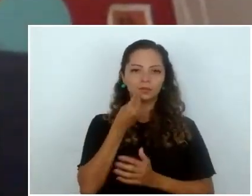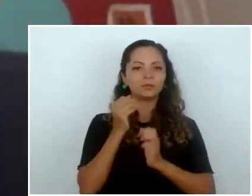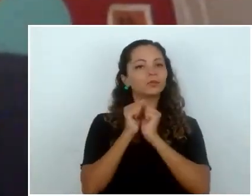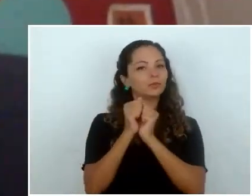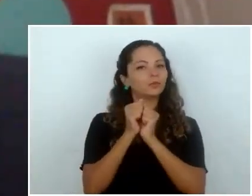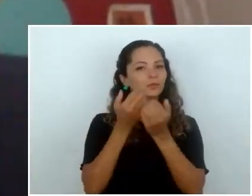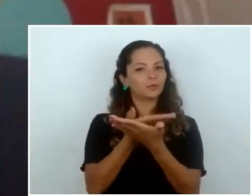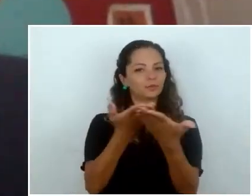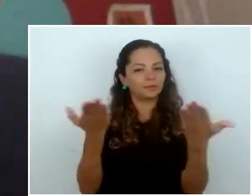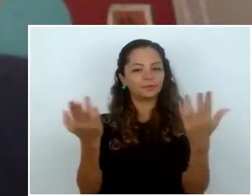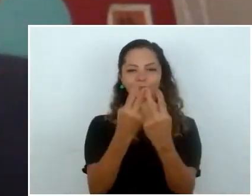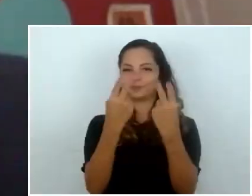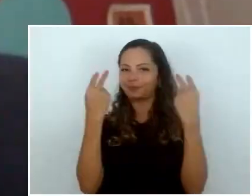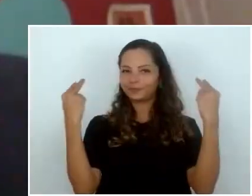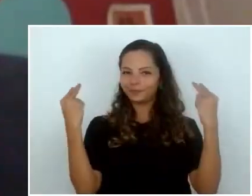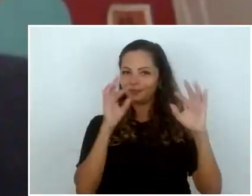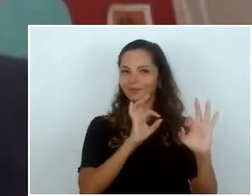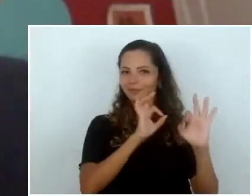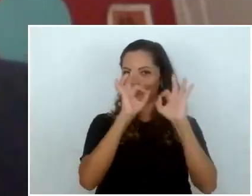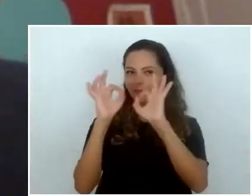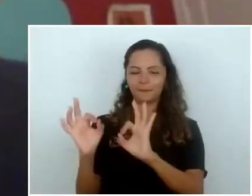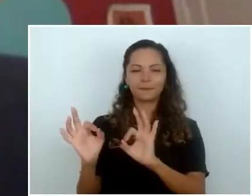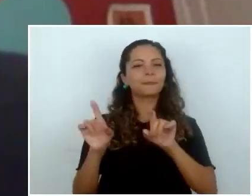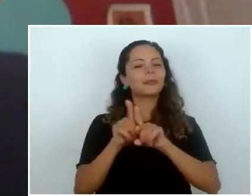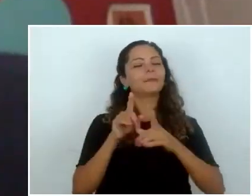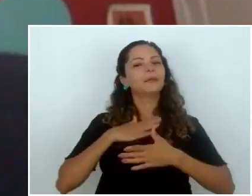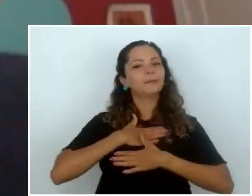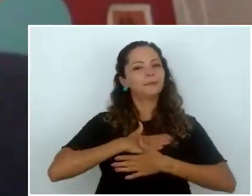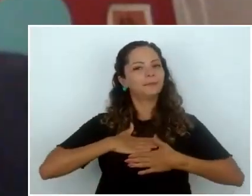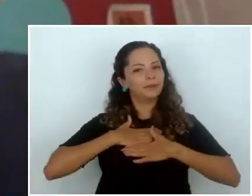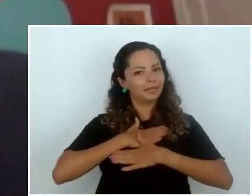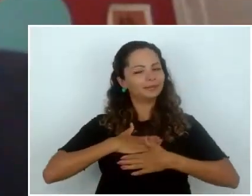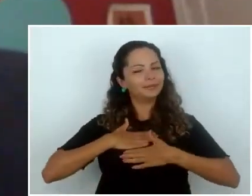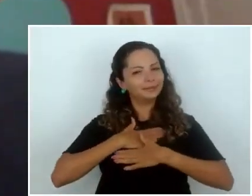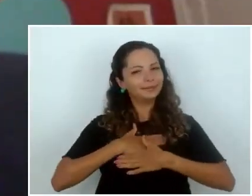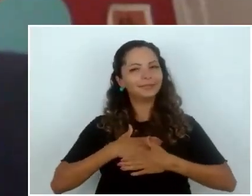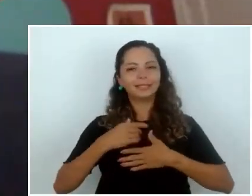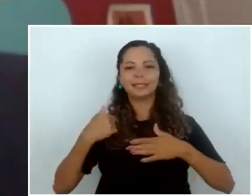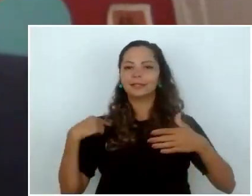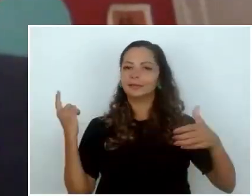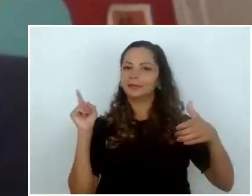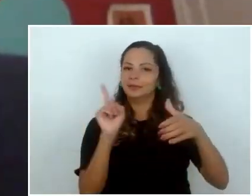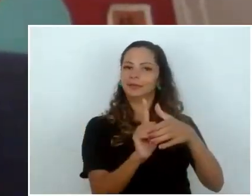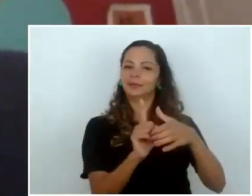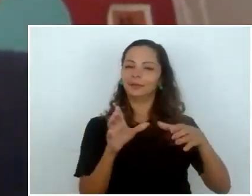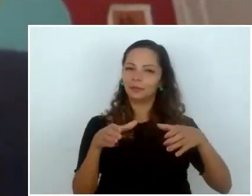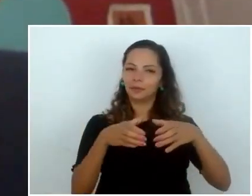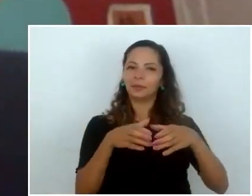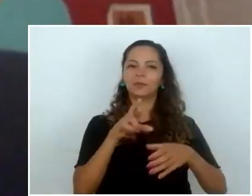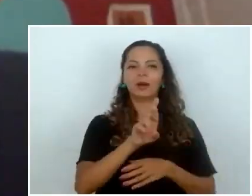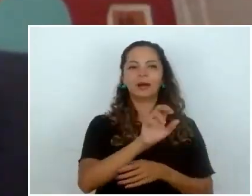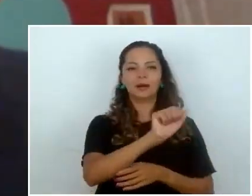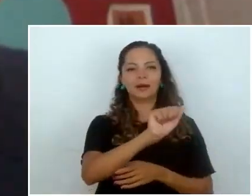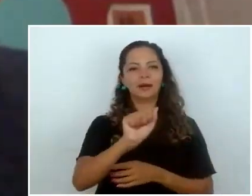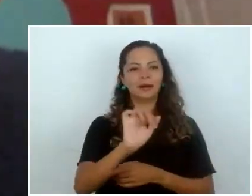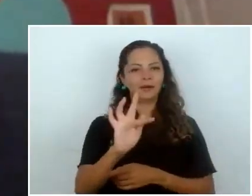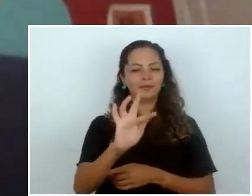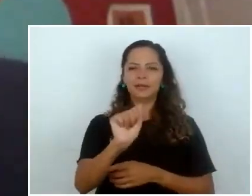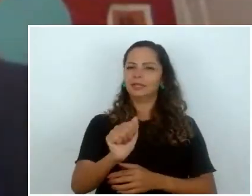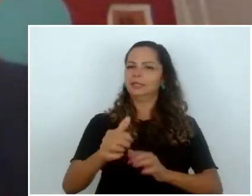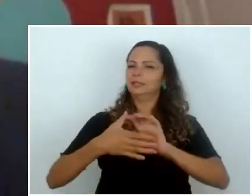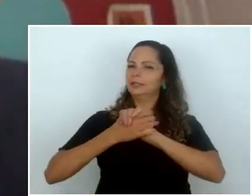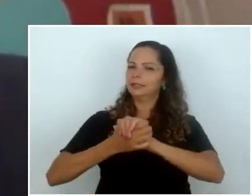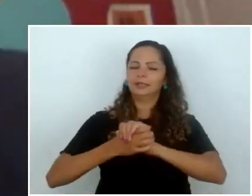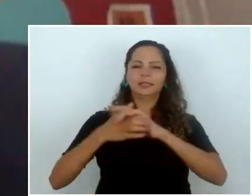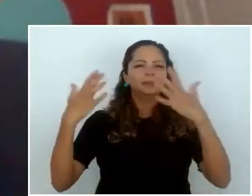meu prazer e da minha honra de fazer parte do Rafa, né, e dar os parabéns a todos por